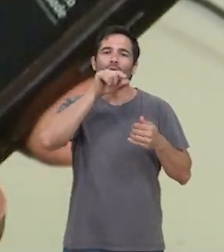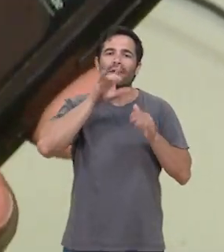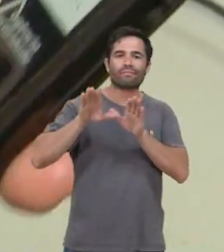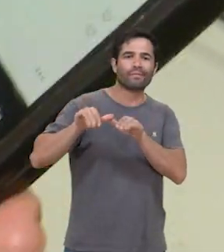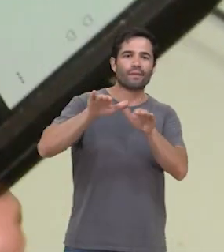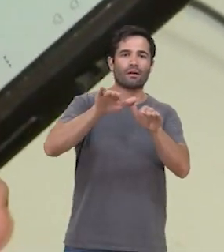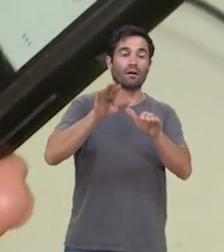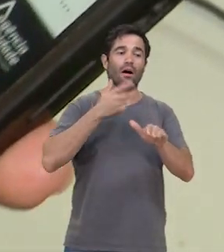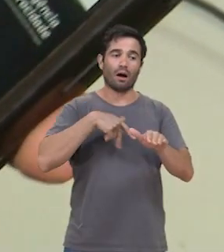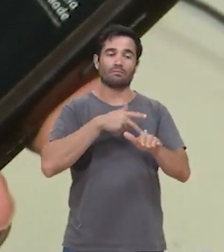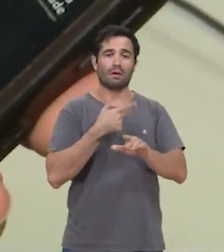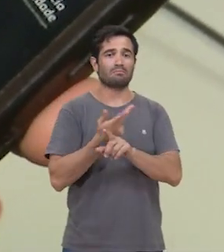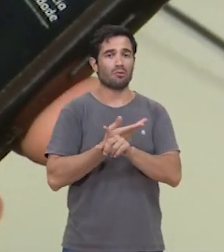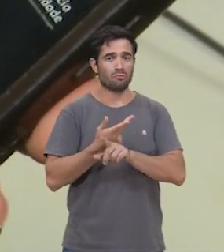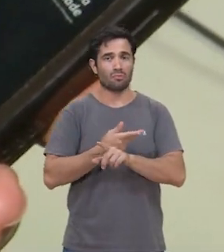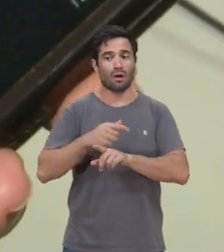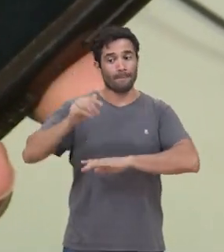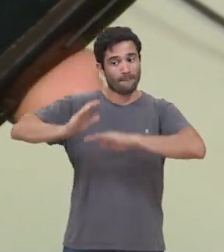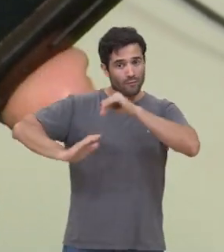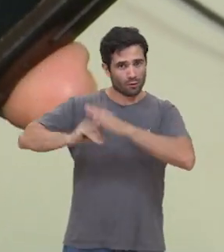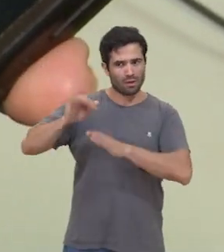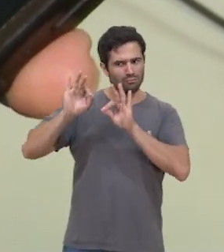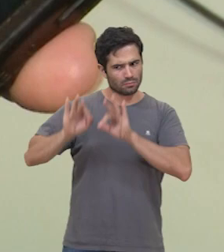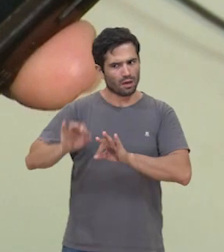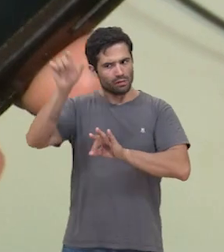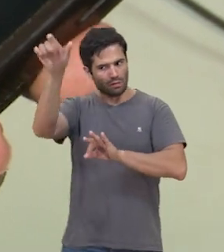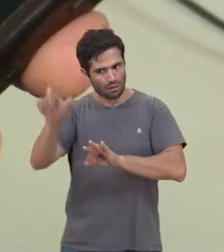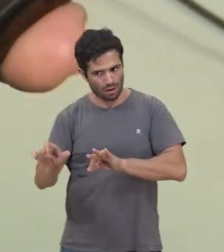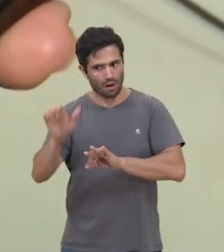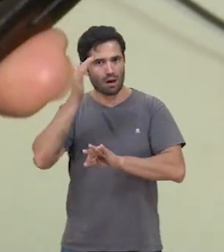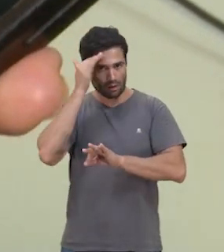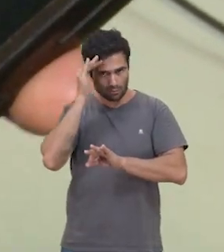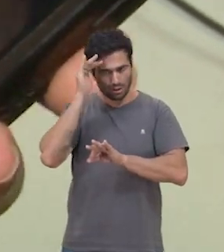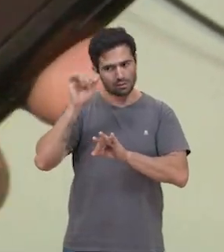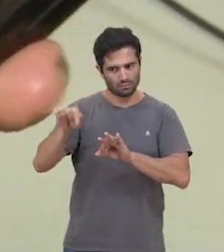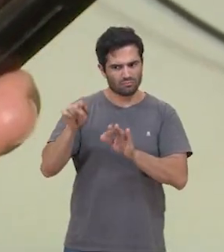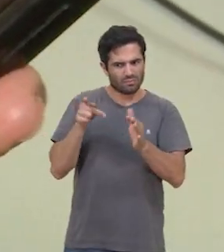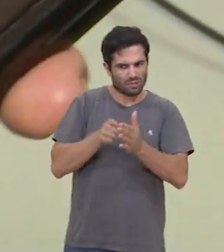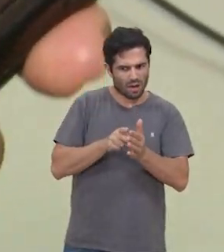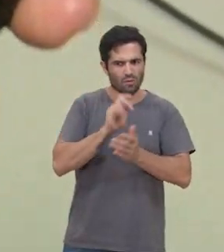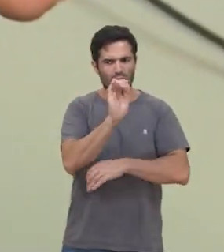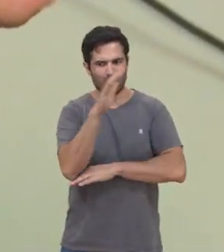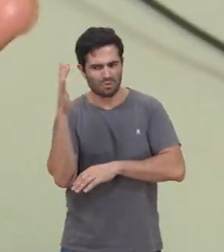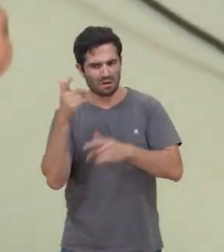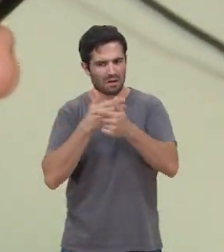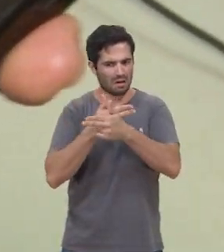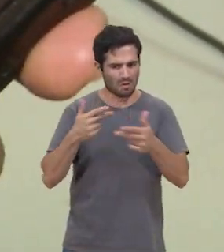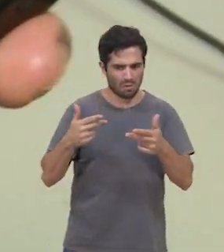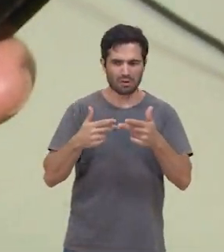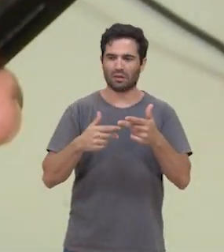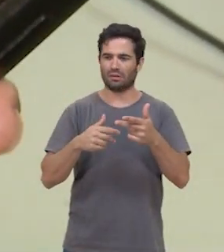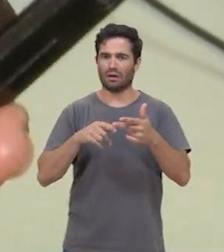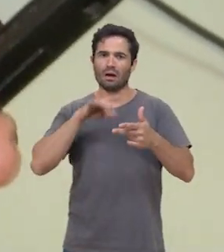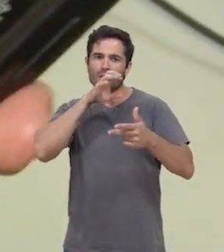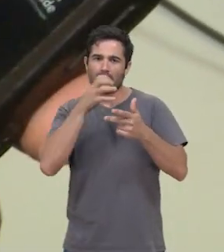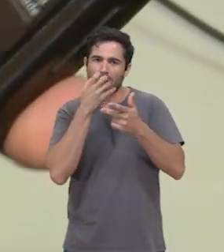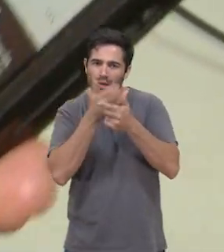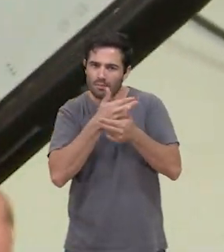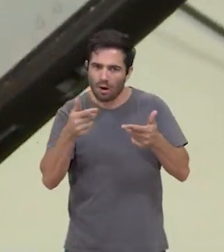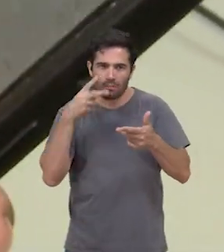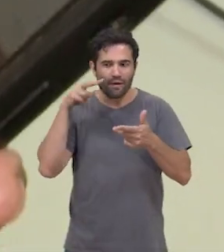por exemplo Então a gente vai atrás e de pessoas que entendem de Pantanal de natureza de